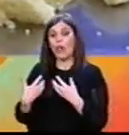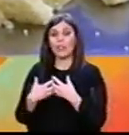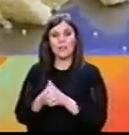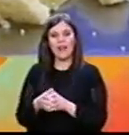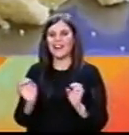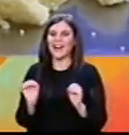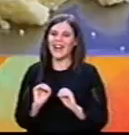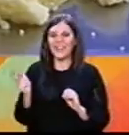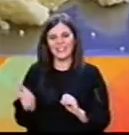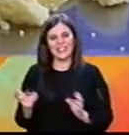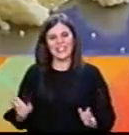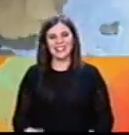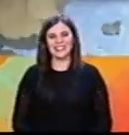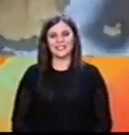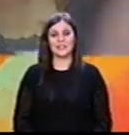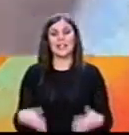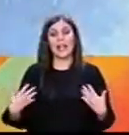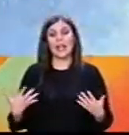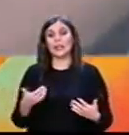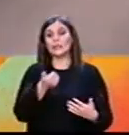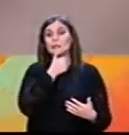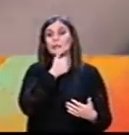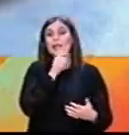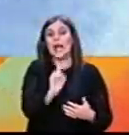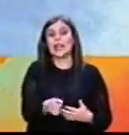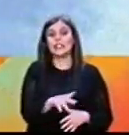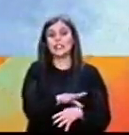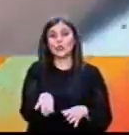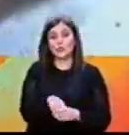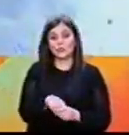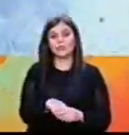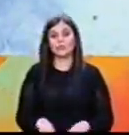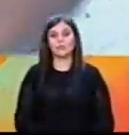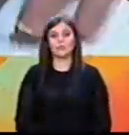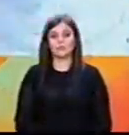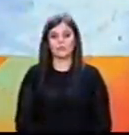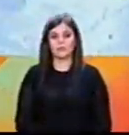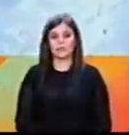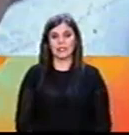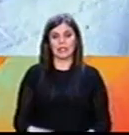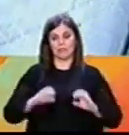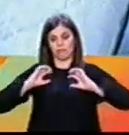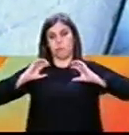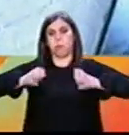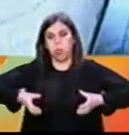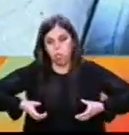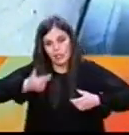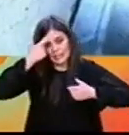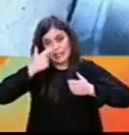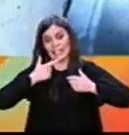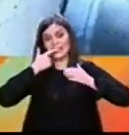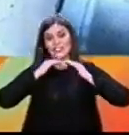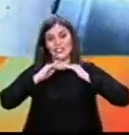Não deites. Não, nem pensa. E o que vamos fazer agora, vamos juntar esta massa que eu atirei aqui furiosamente para cima da bancada.